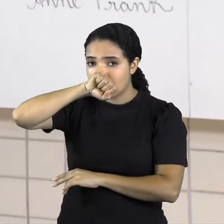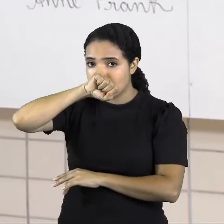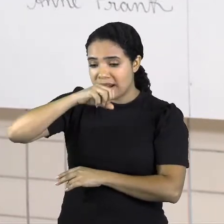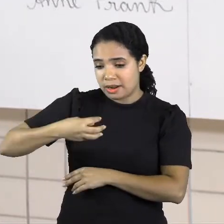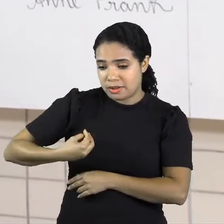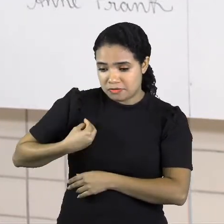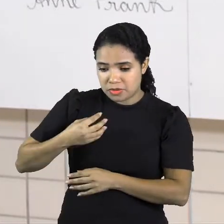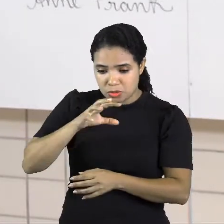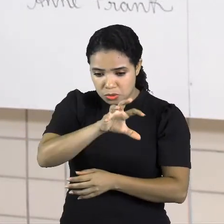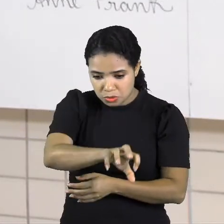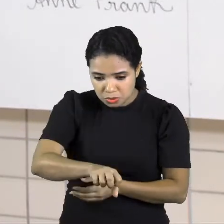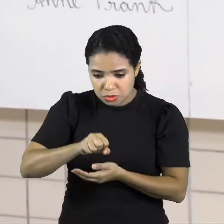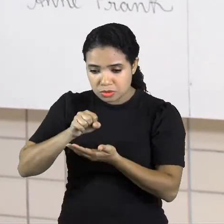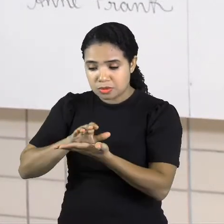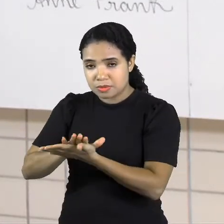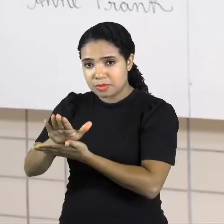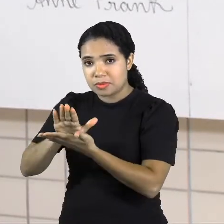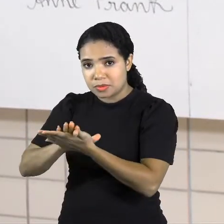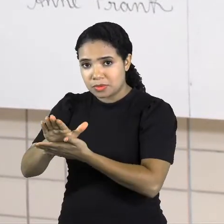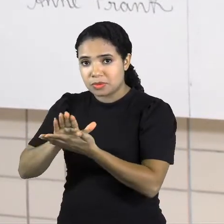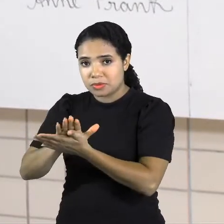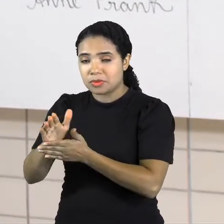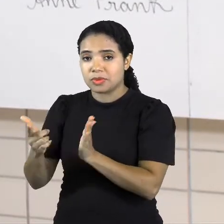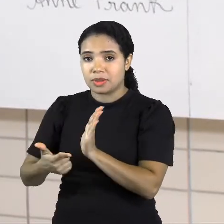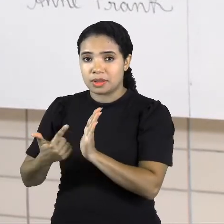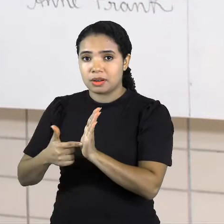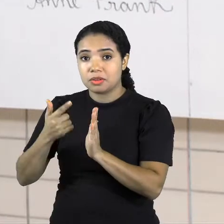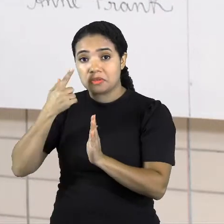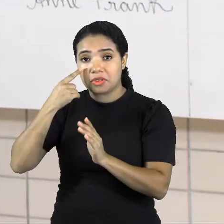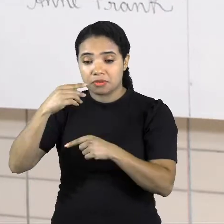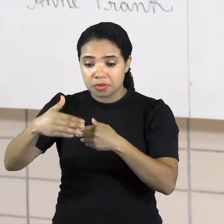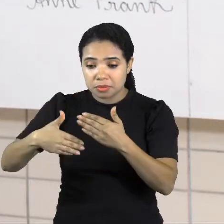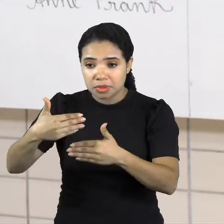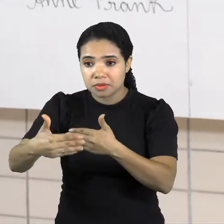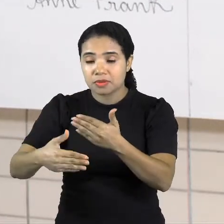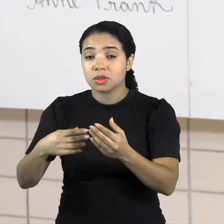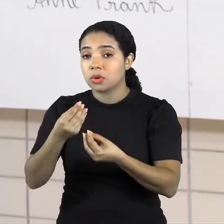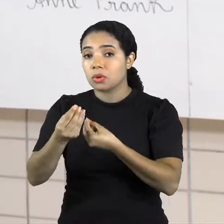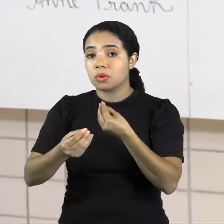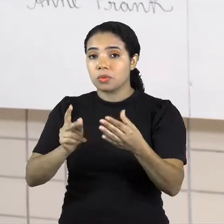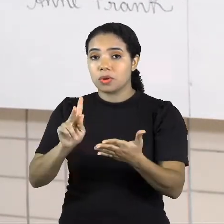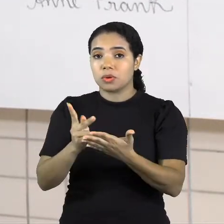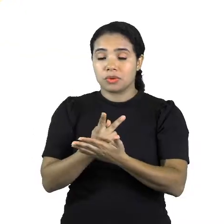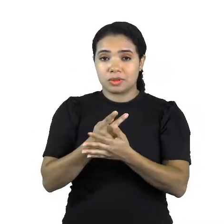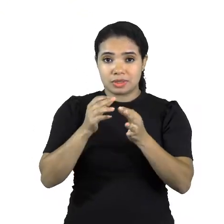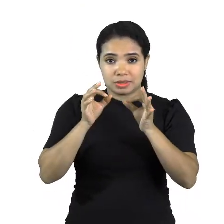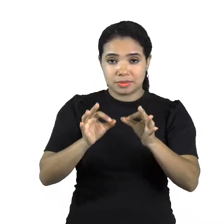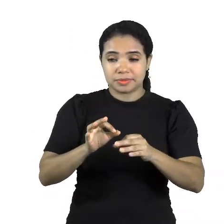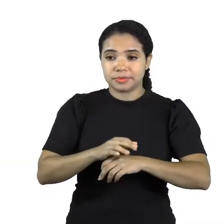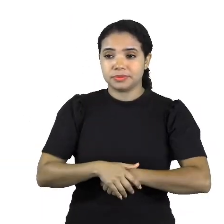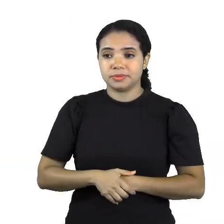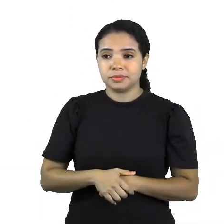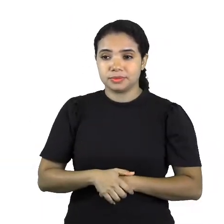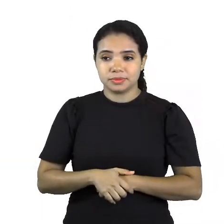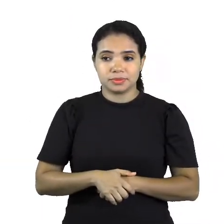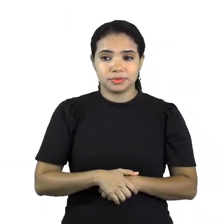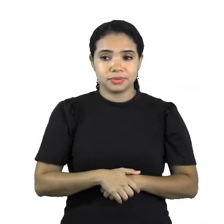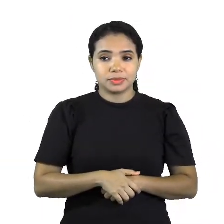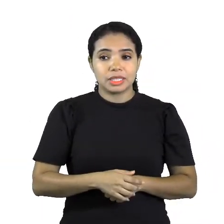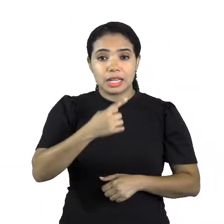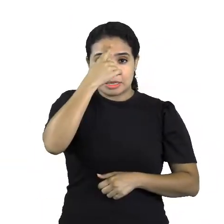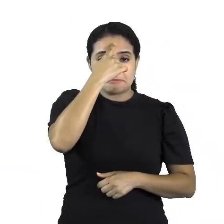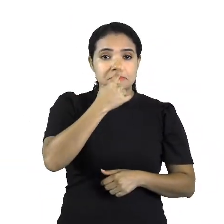e depois publicou. Isso aí a gente vai ver mais à frente um pouquinho como que isso aconteceu, certo? Essa outra